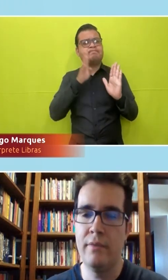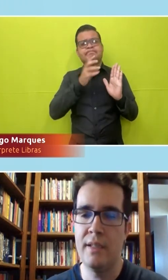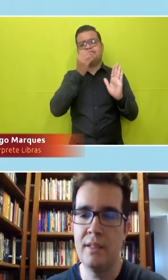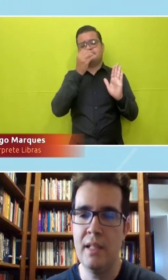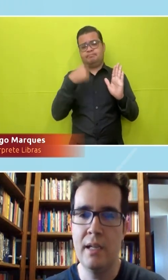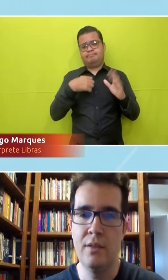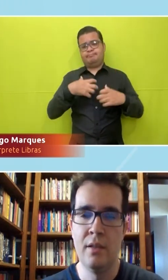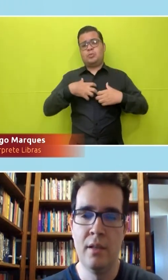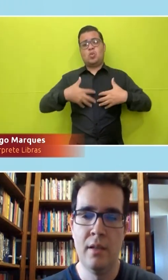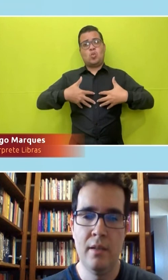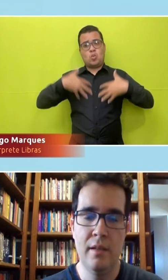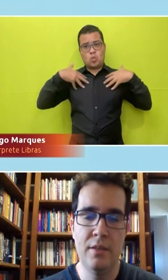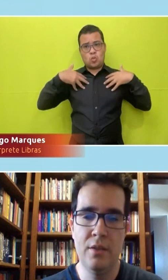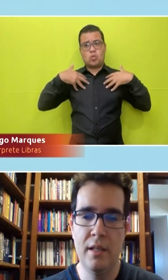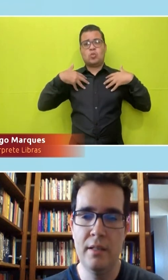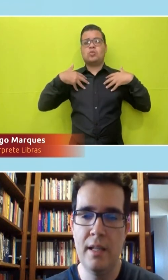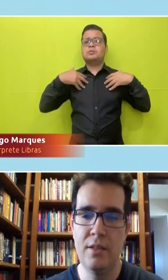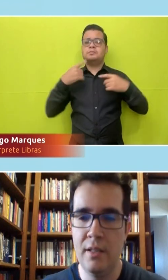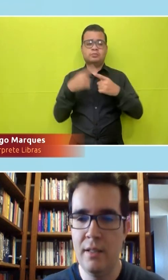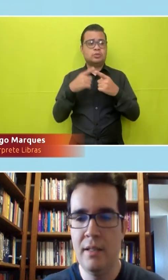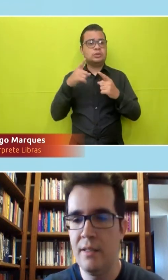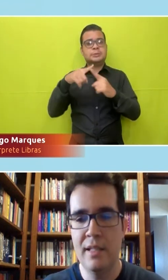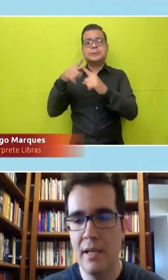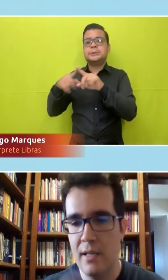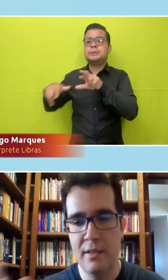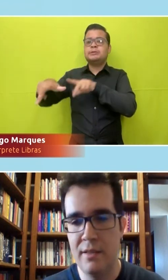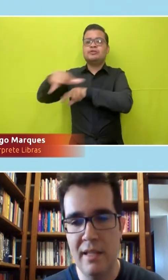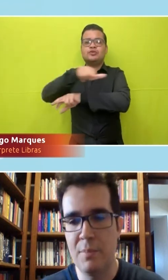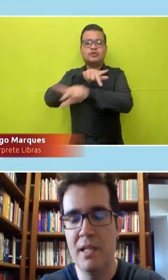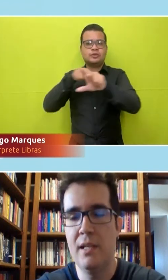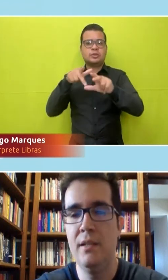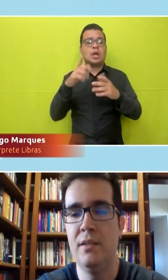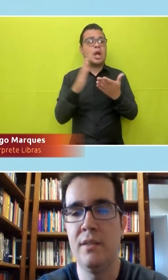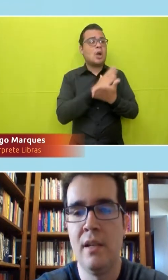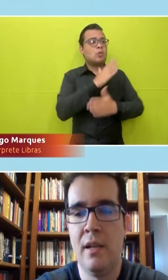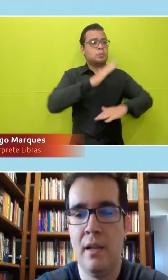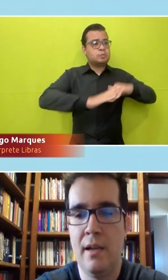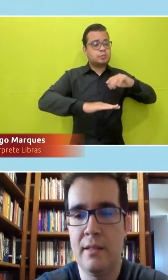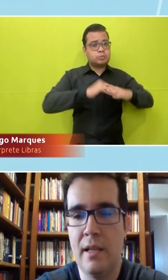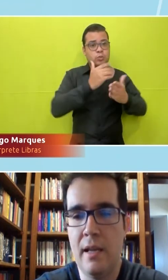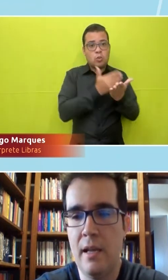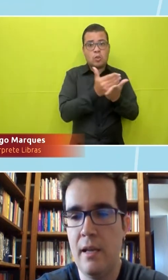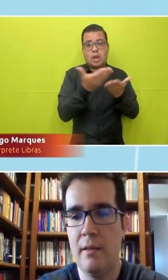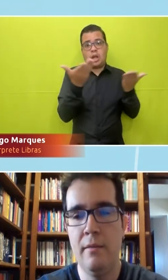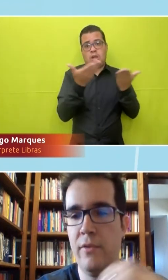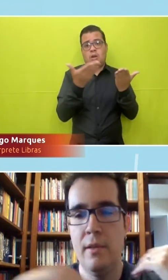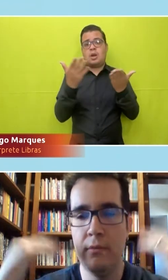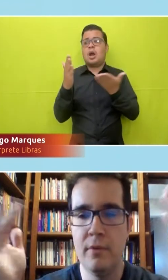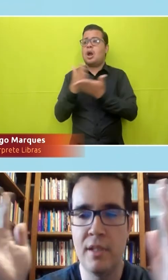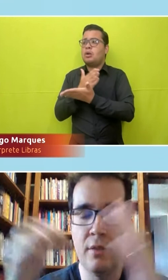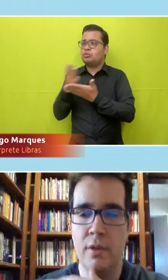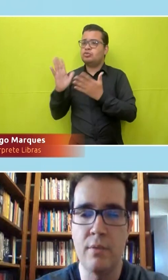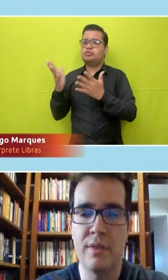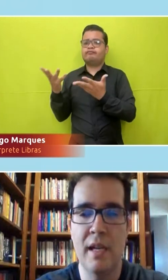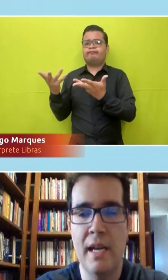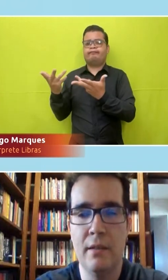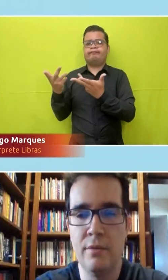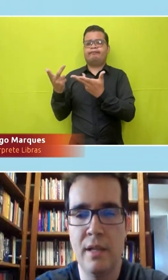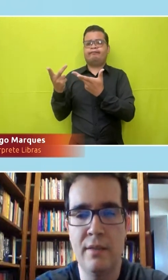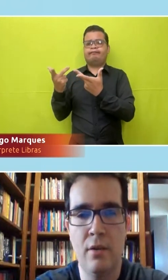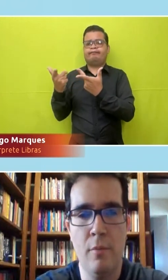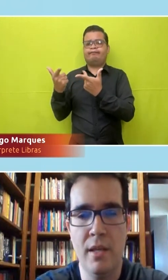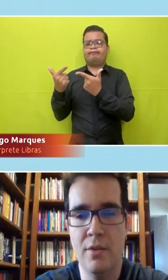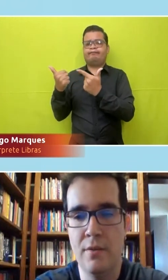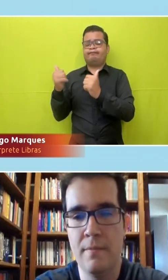dessa diversidade. A gente tem desde iniciantes e aspirantes até, enfim, escritores